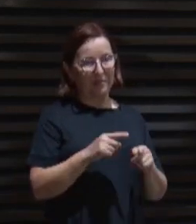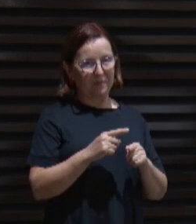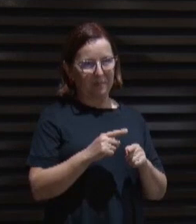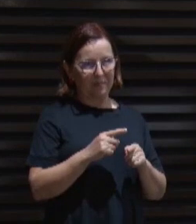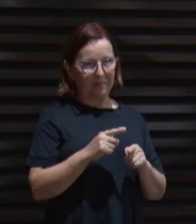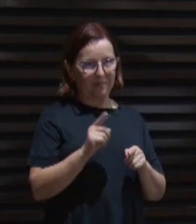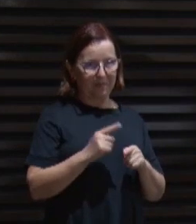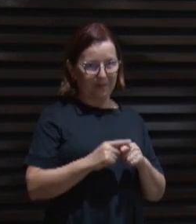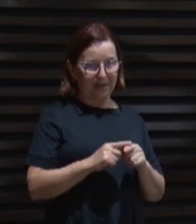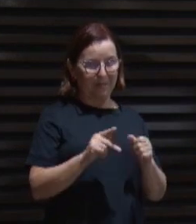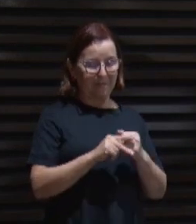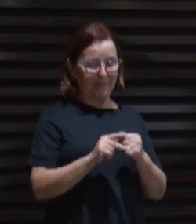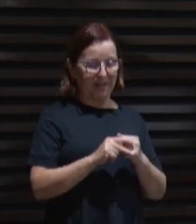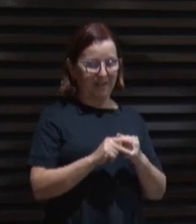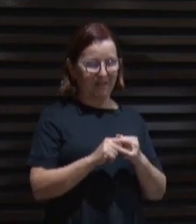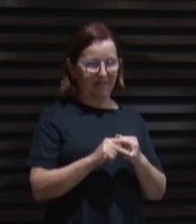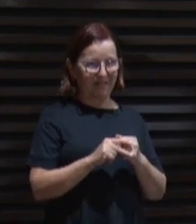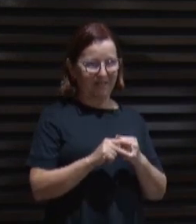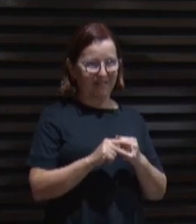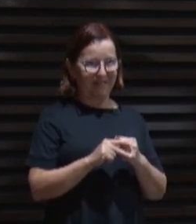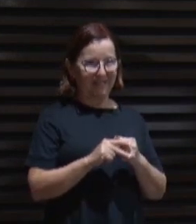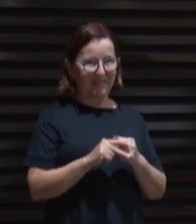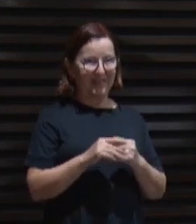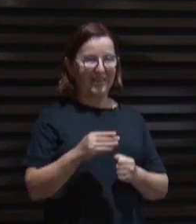vezes, antes que o galo cante.